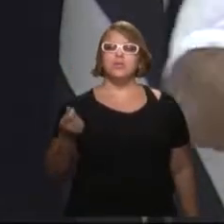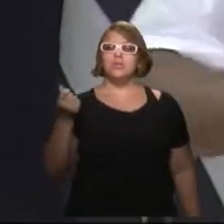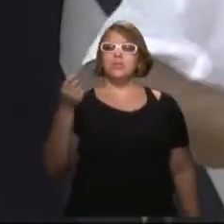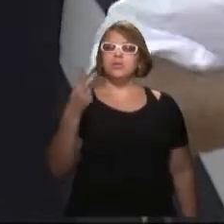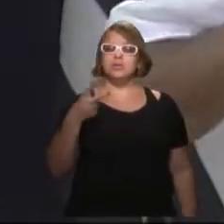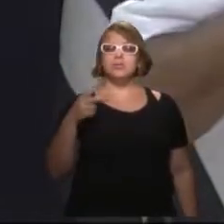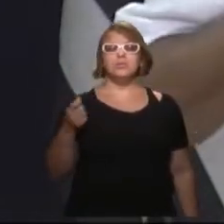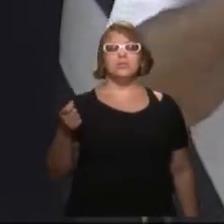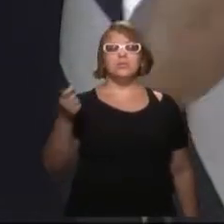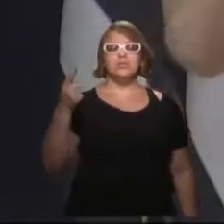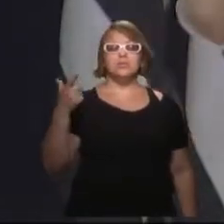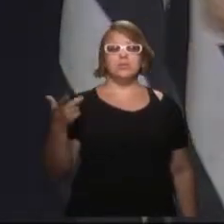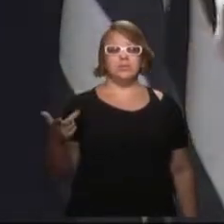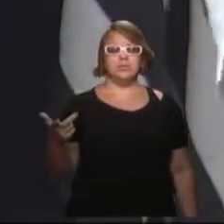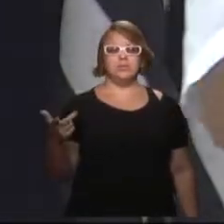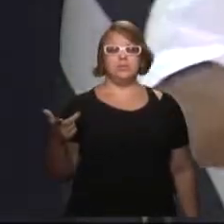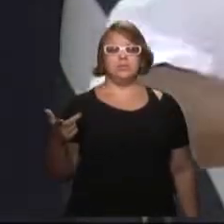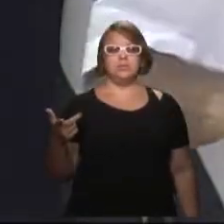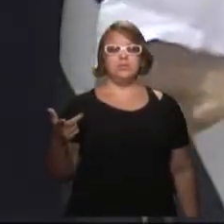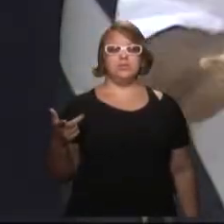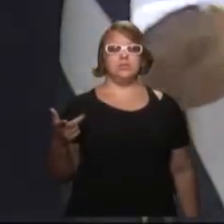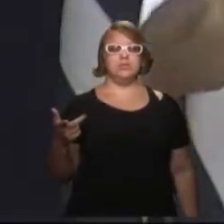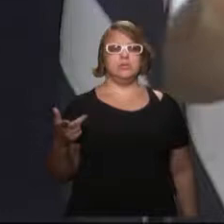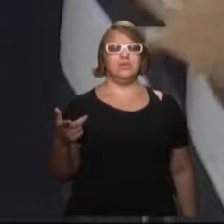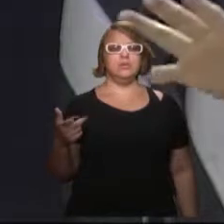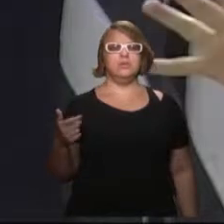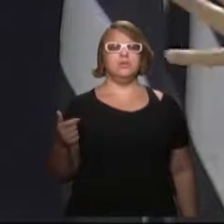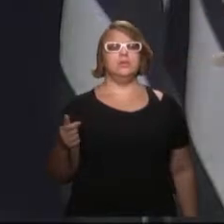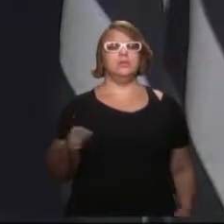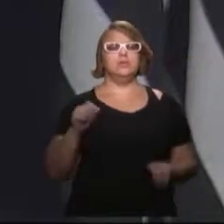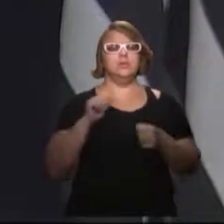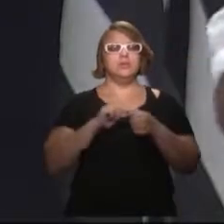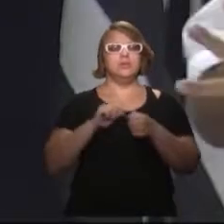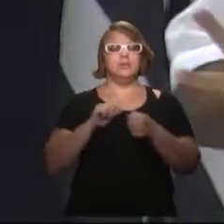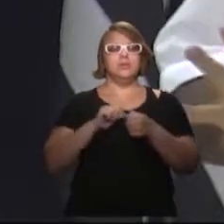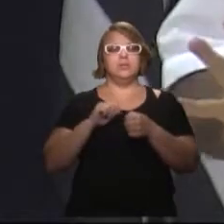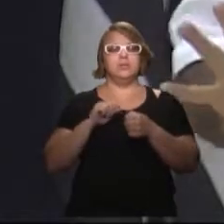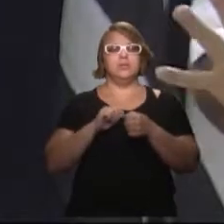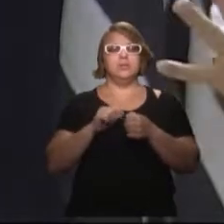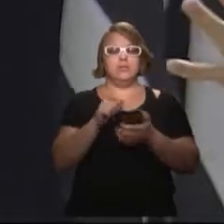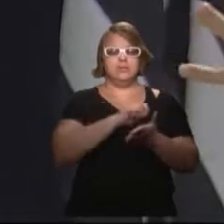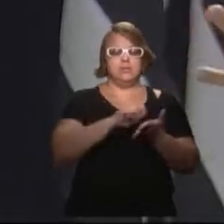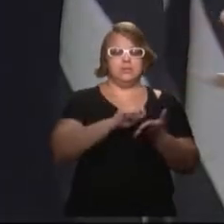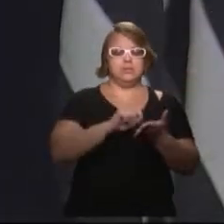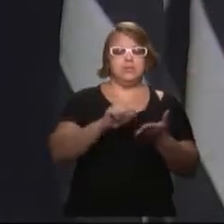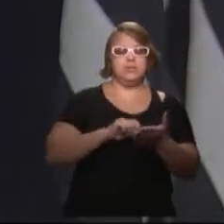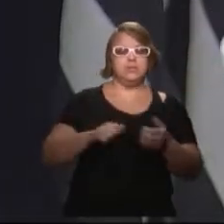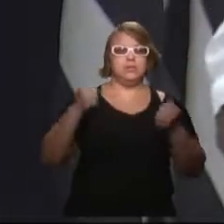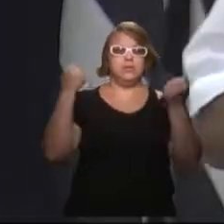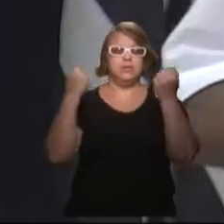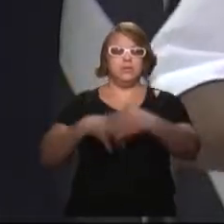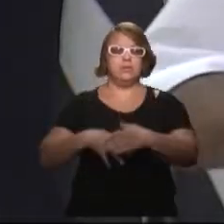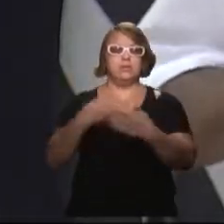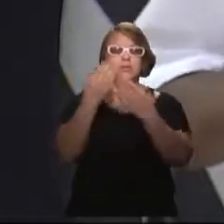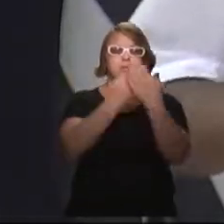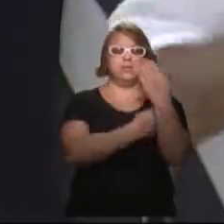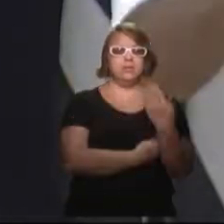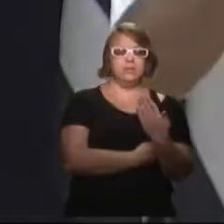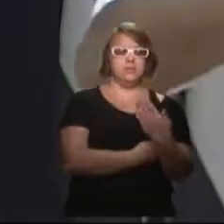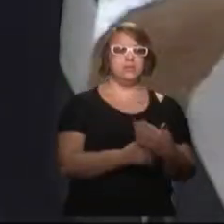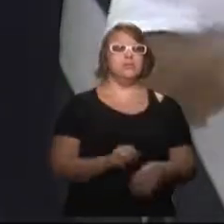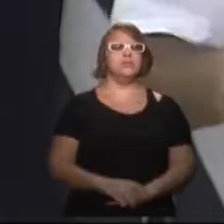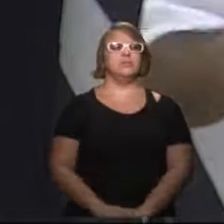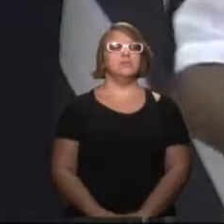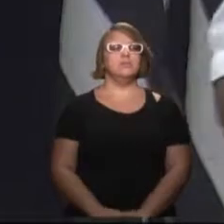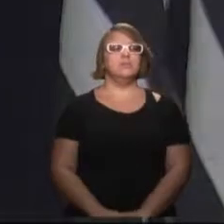R$2 para completar a inscrição. Eu sei que esse é o meu posicionamento. Vou defender e vou defender